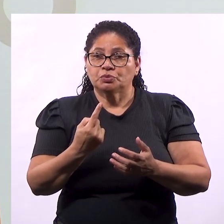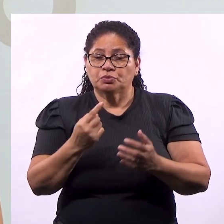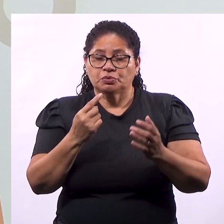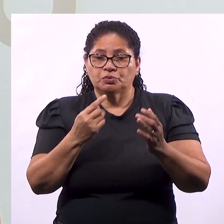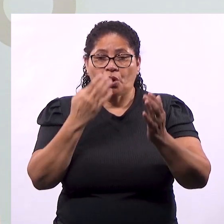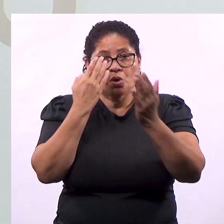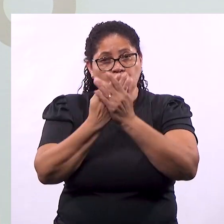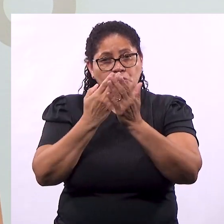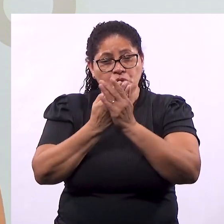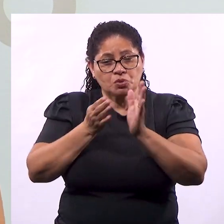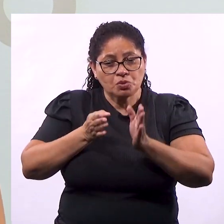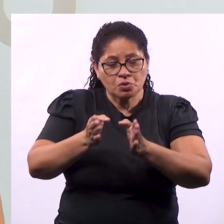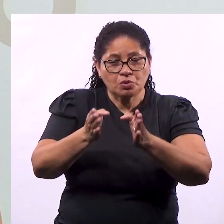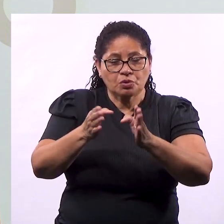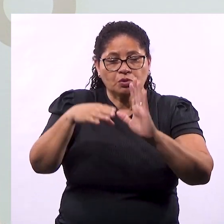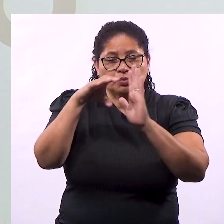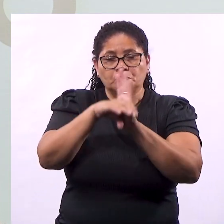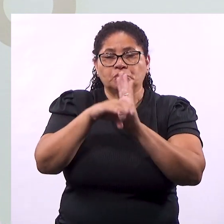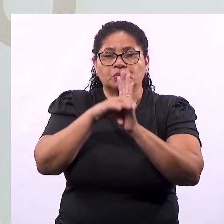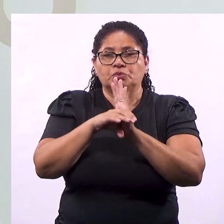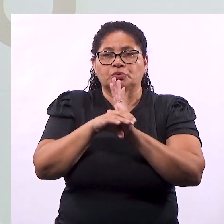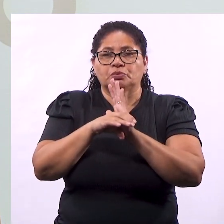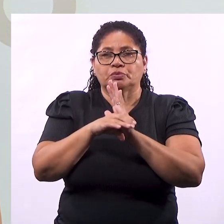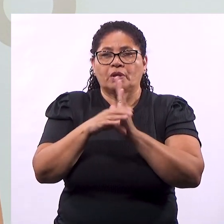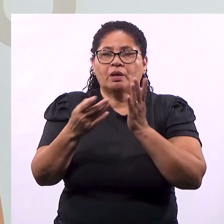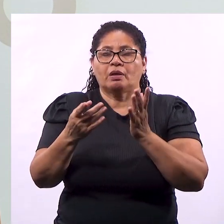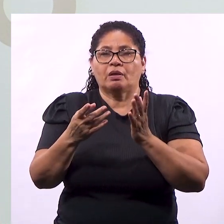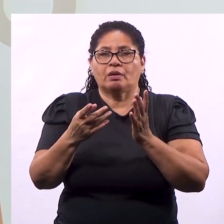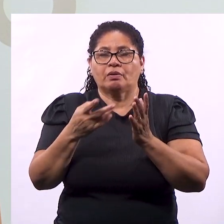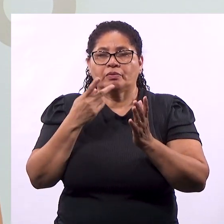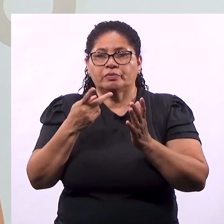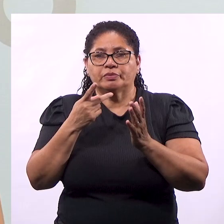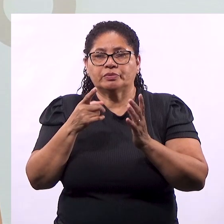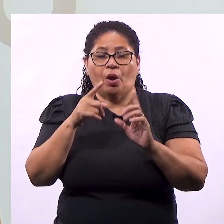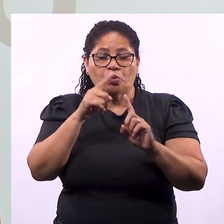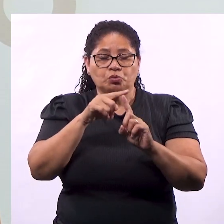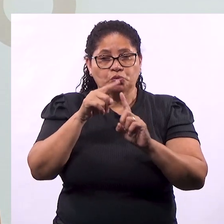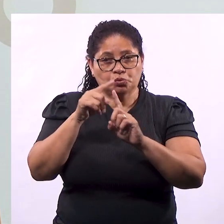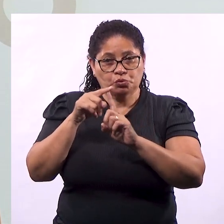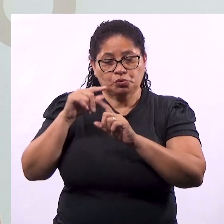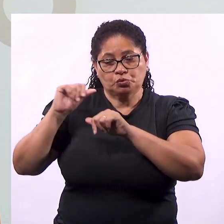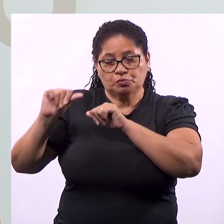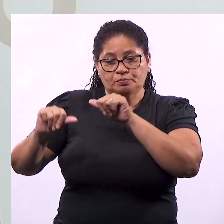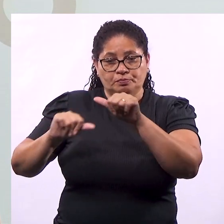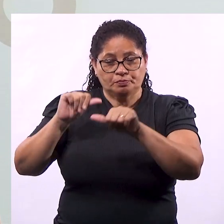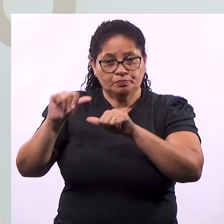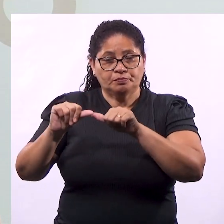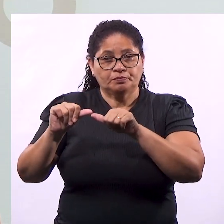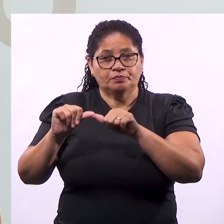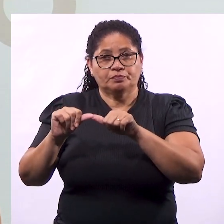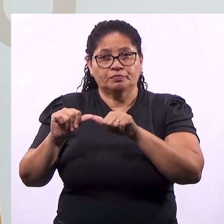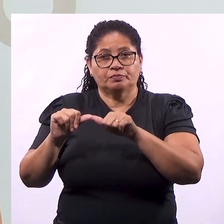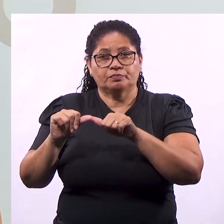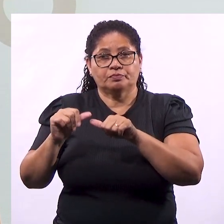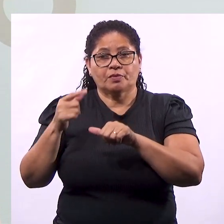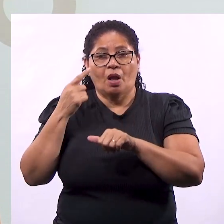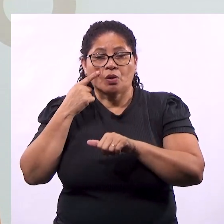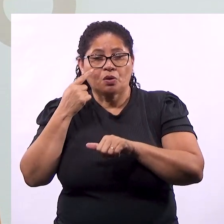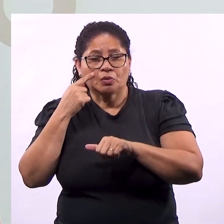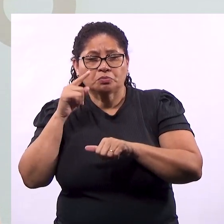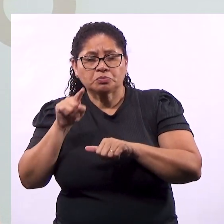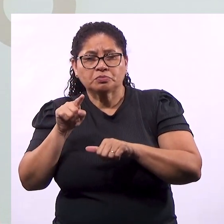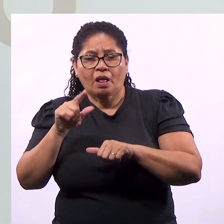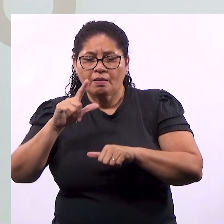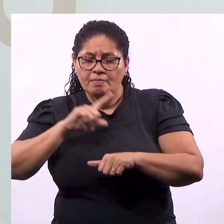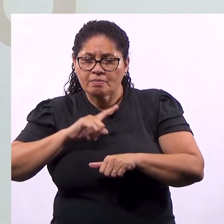para o nosso episódio do roteiro conceitual considerando essas tipologias de avaliação e esse olhar